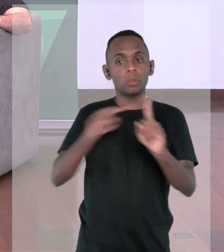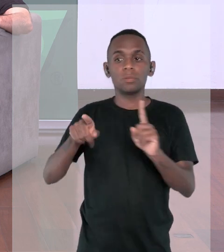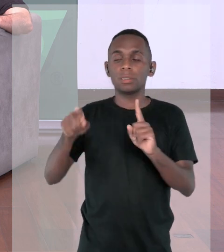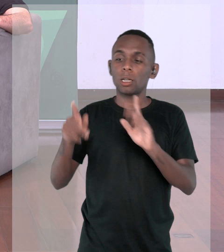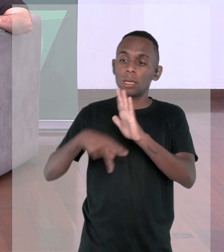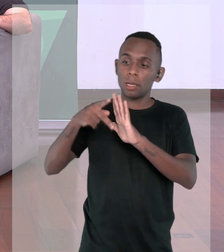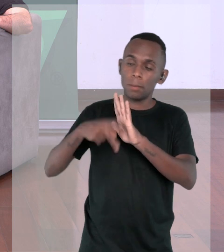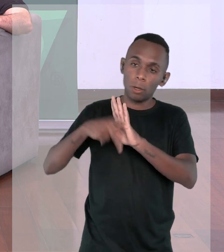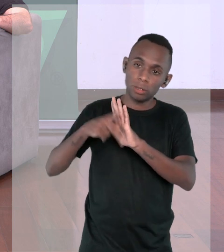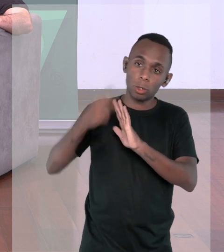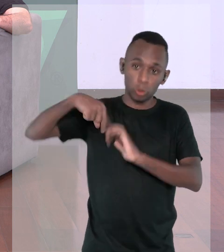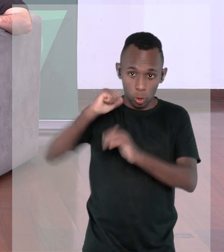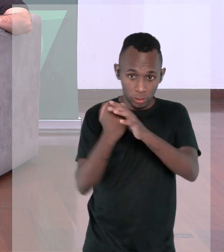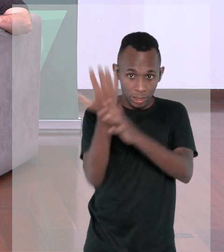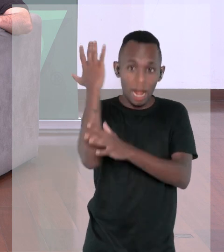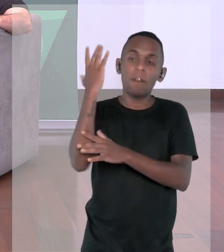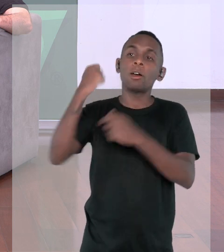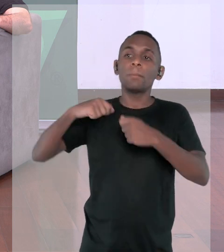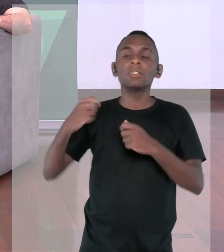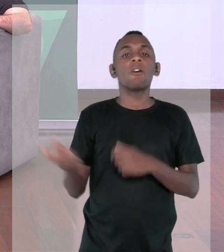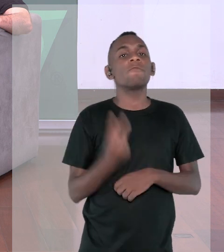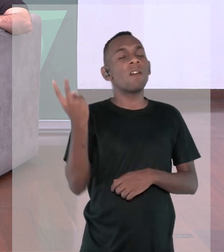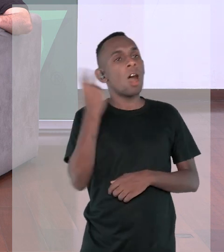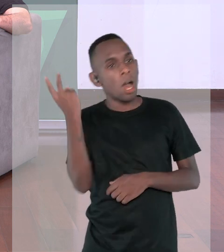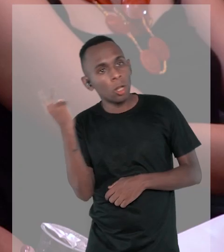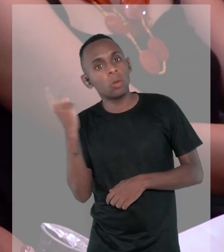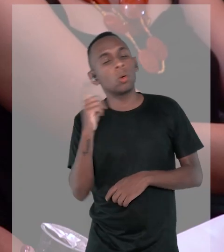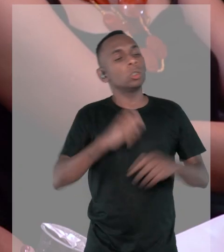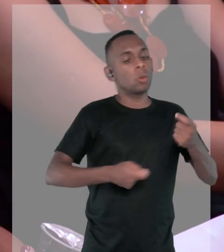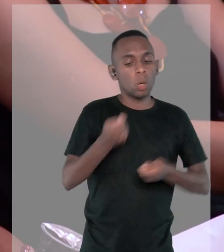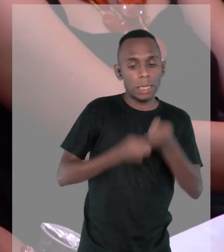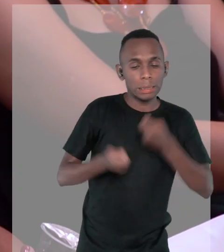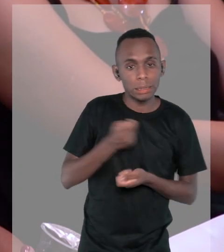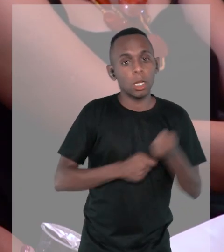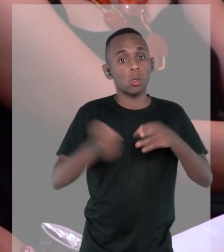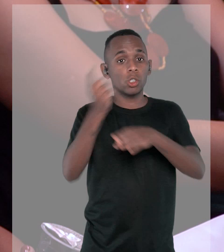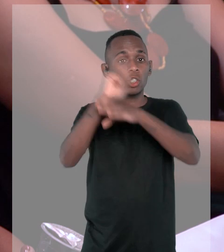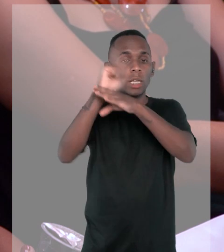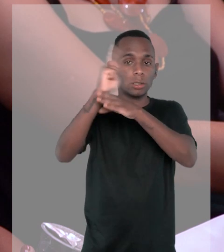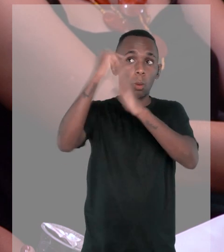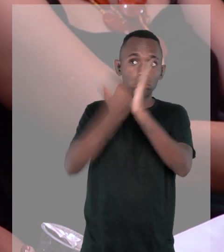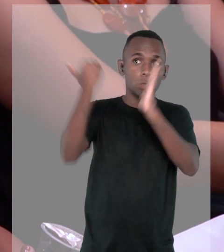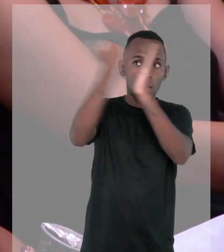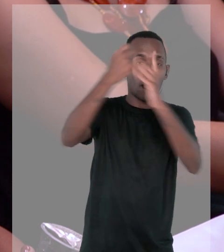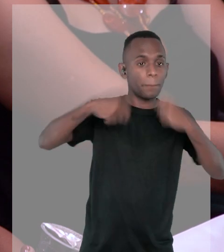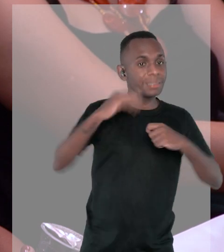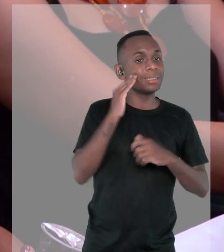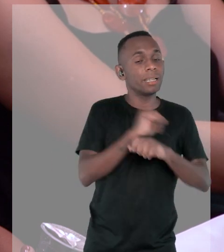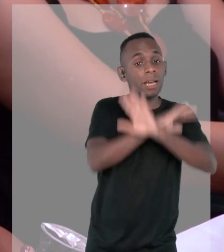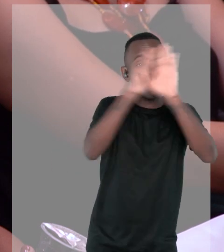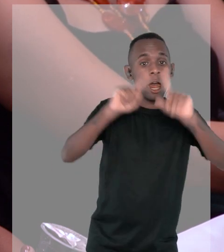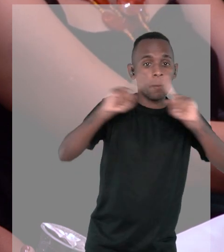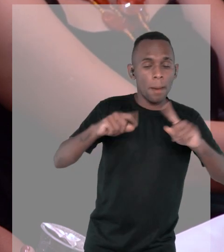árvore, valores têm que fazer sentido para os fundadores, controladores, alta gestão. Mas ele tem que